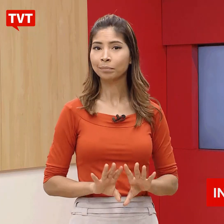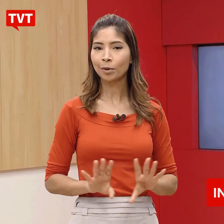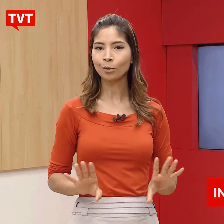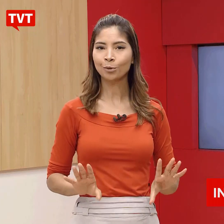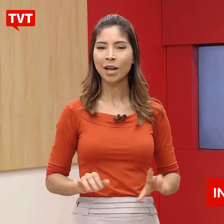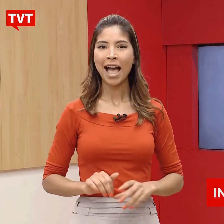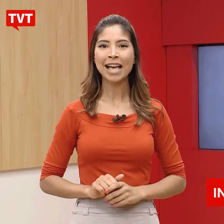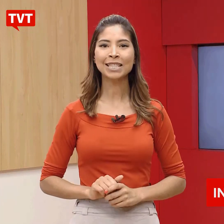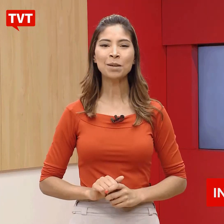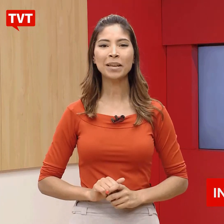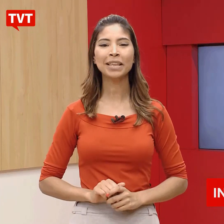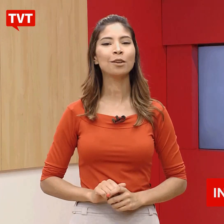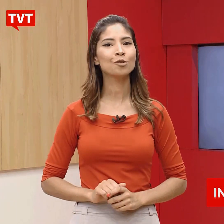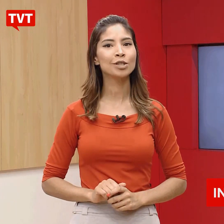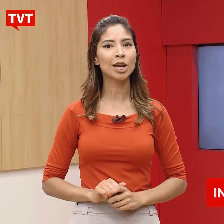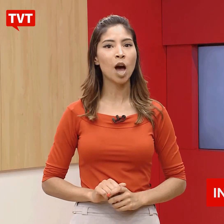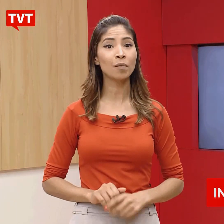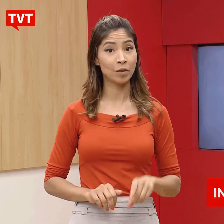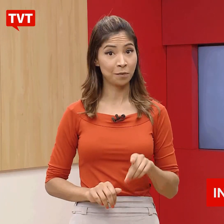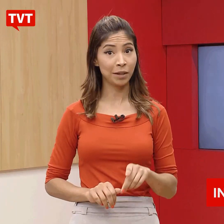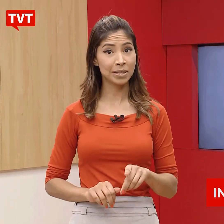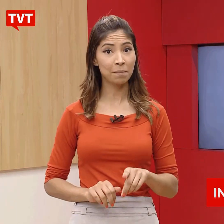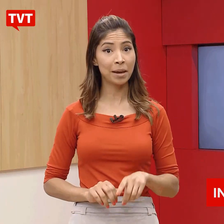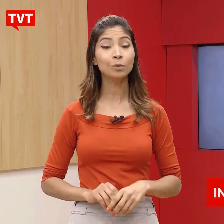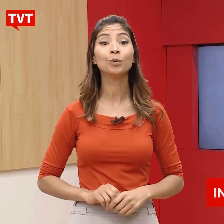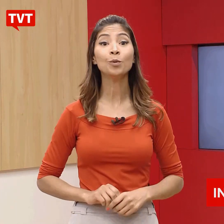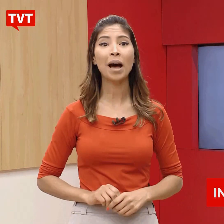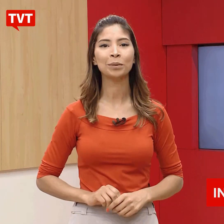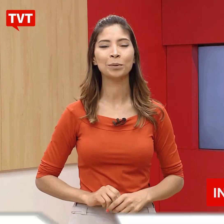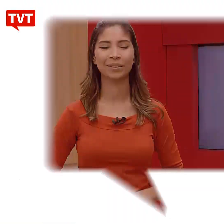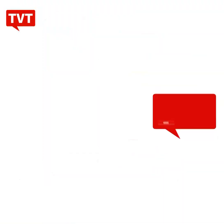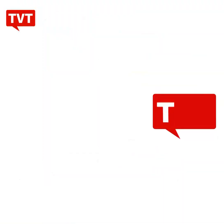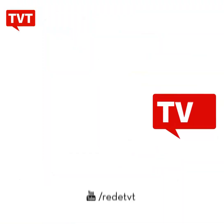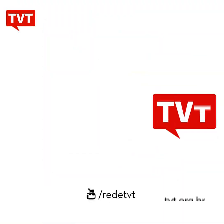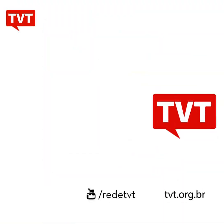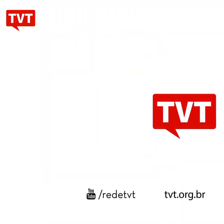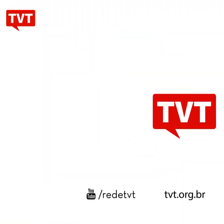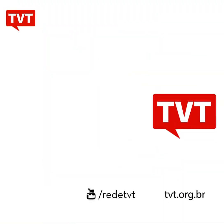no Sininho pronto assim que pintar notícia nova você fica sabendo no ato